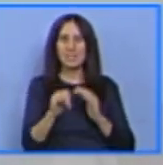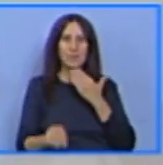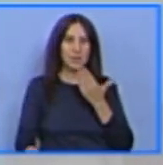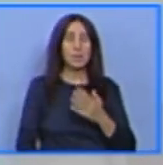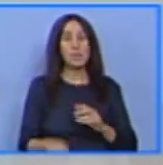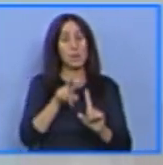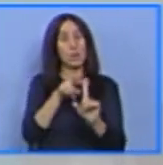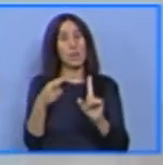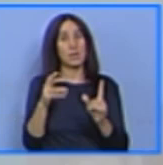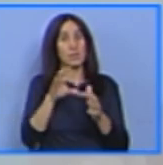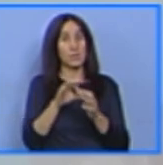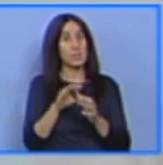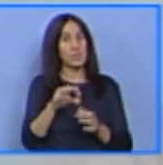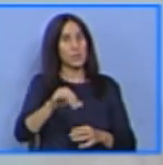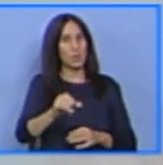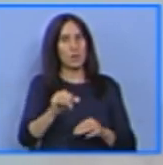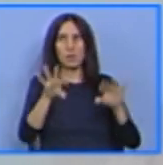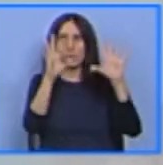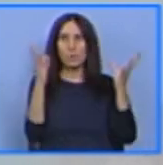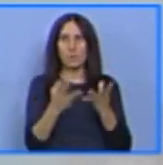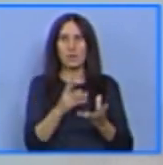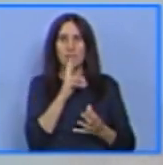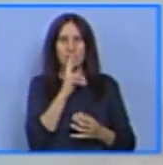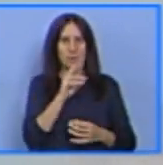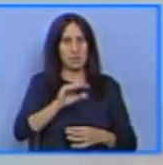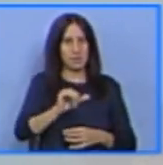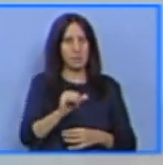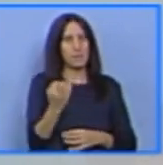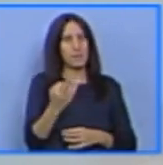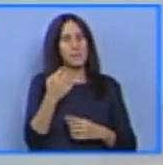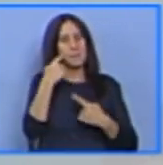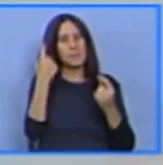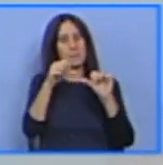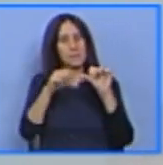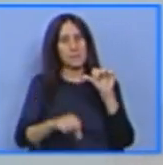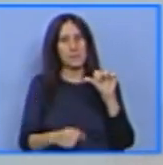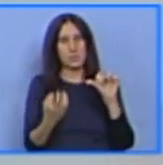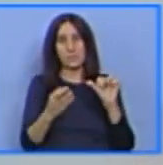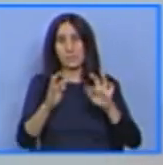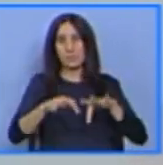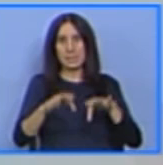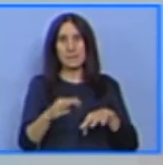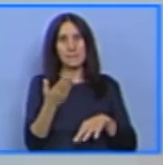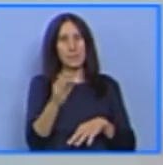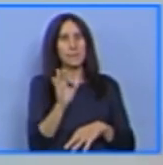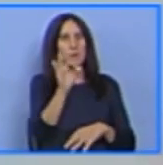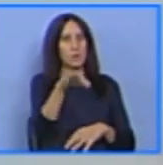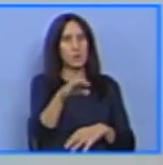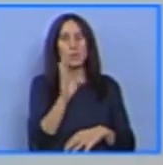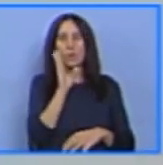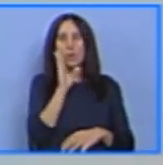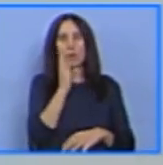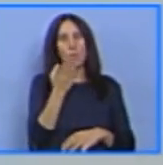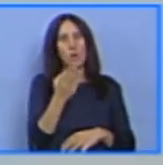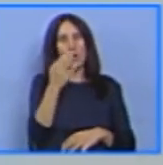Um olhar em torno desse lugar global que é Fátima e a sua mensagem. Mesmo a terminar, fica a nota de que mais logo